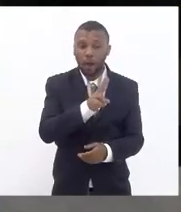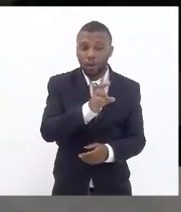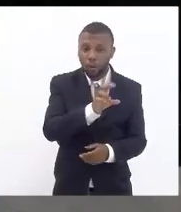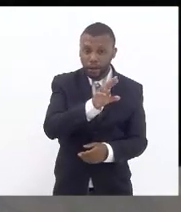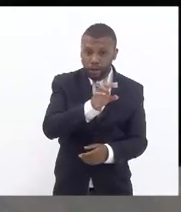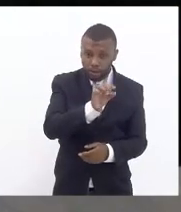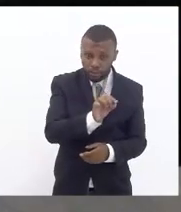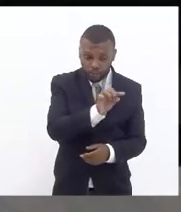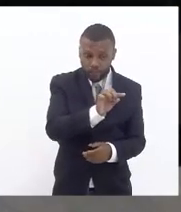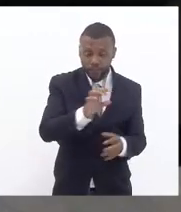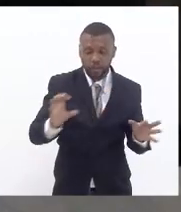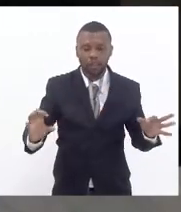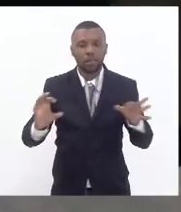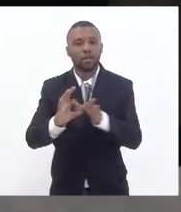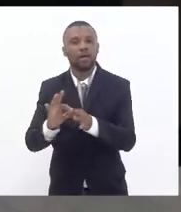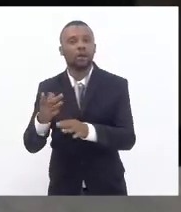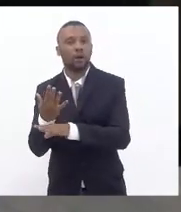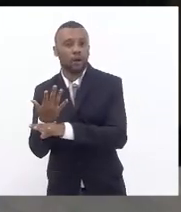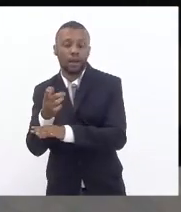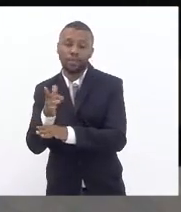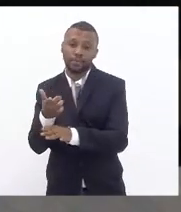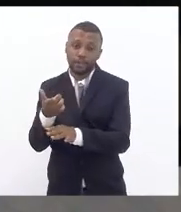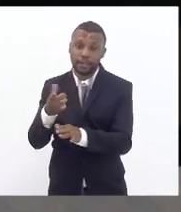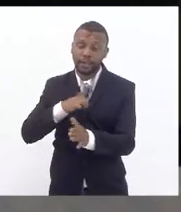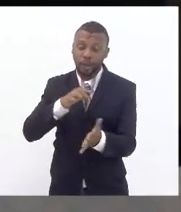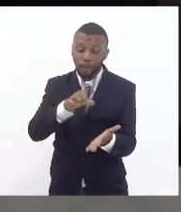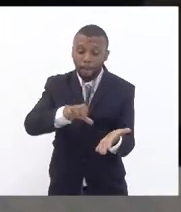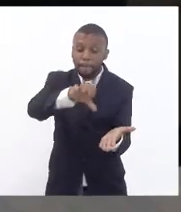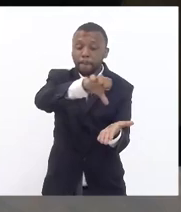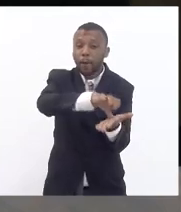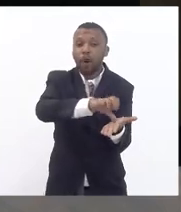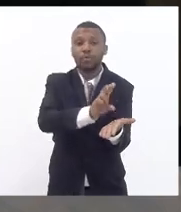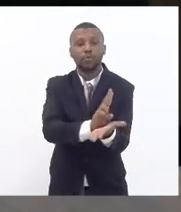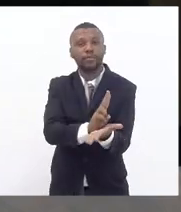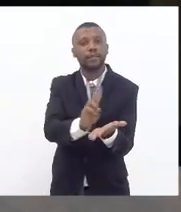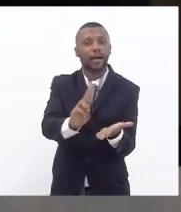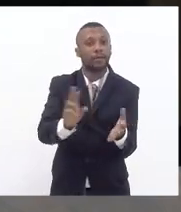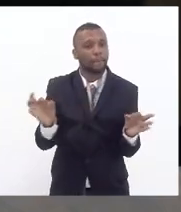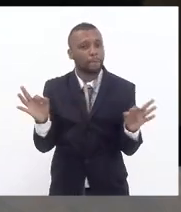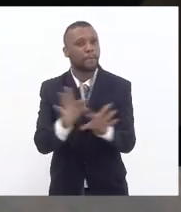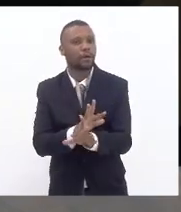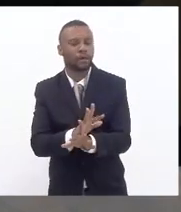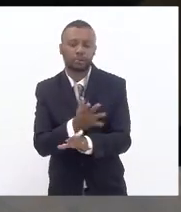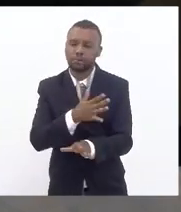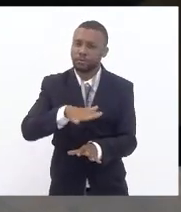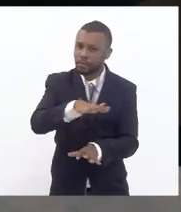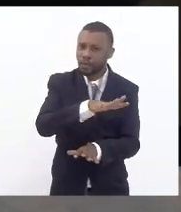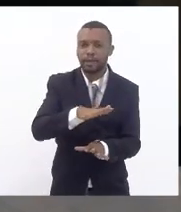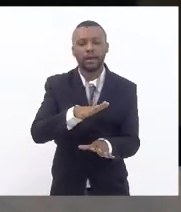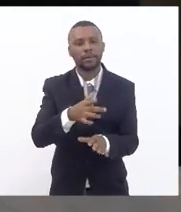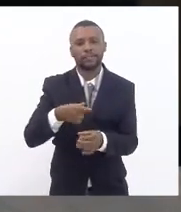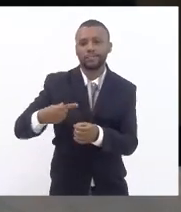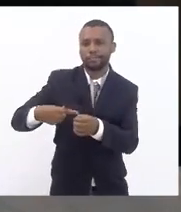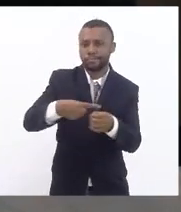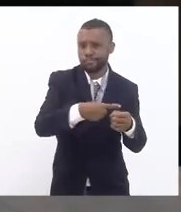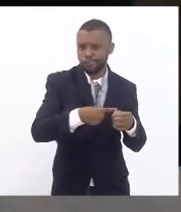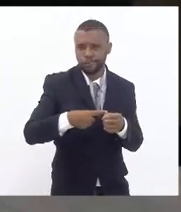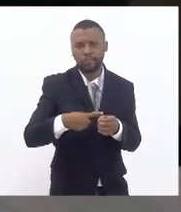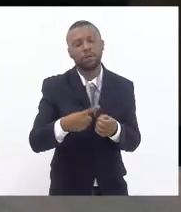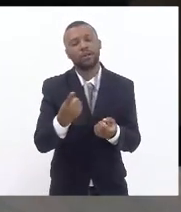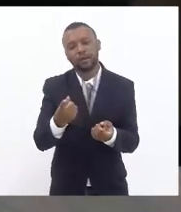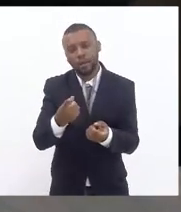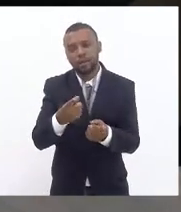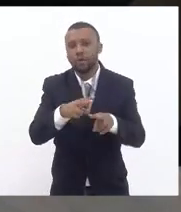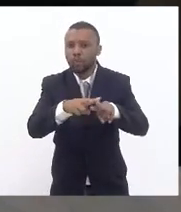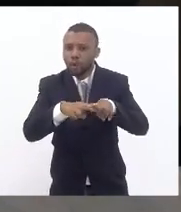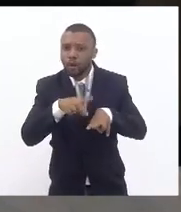afinal de contas, ter um polo universitário pleno naquela região da cidade. Mas lembro, tudo isso por sucessivos anos de